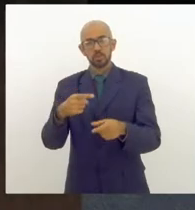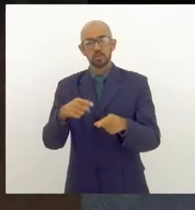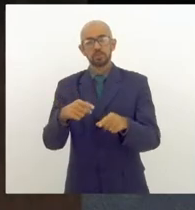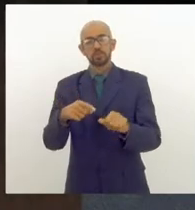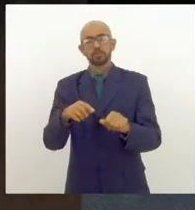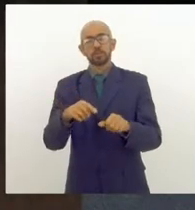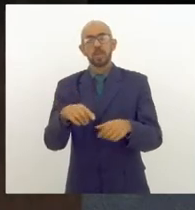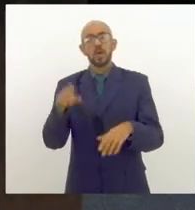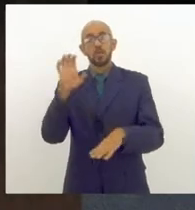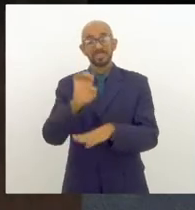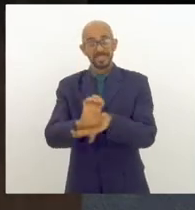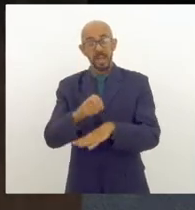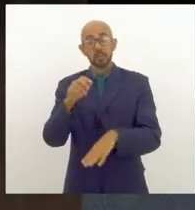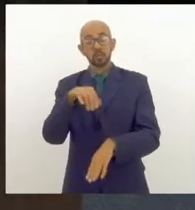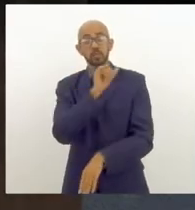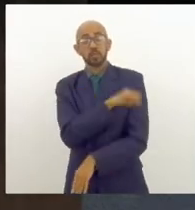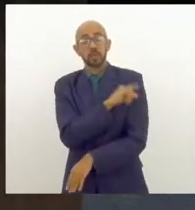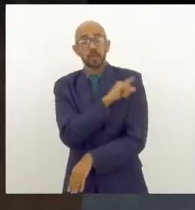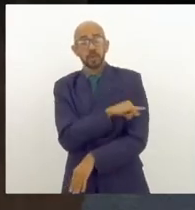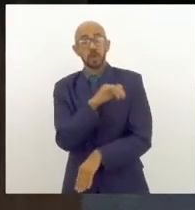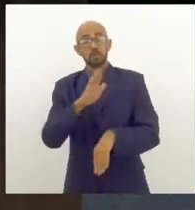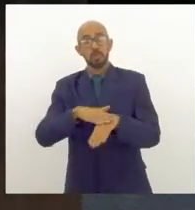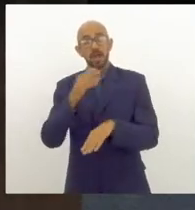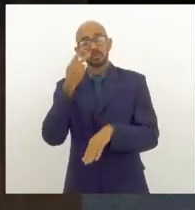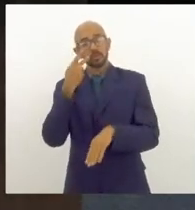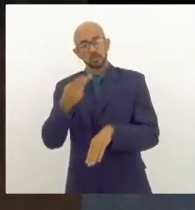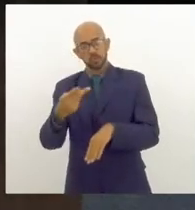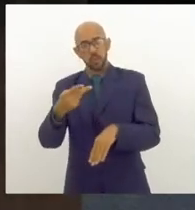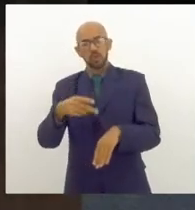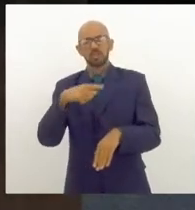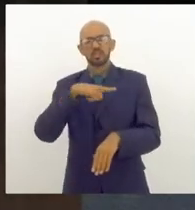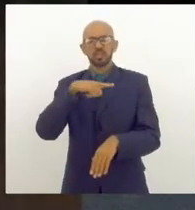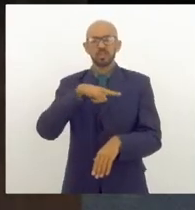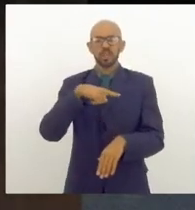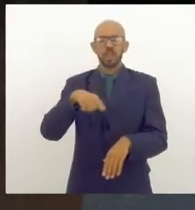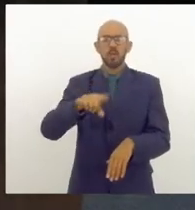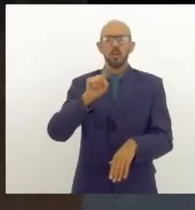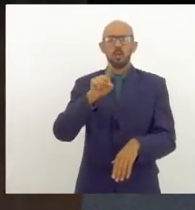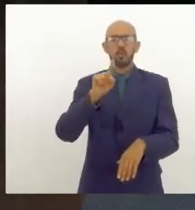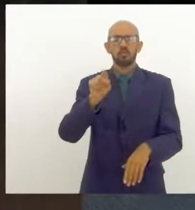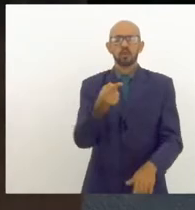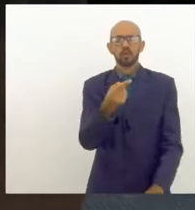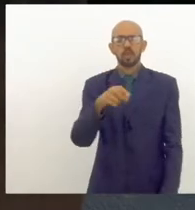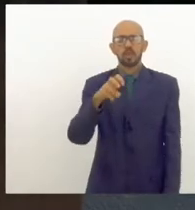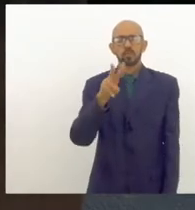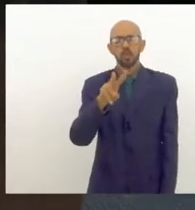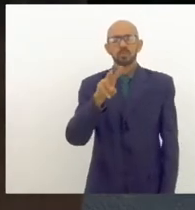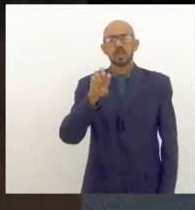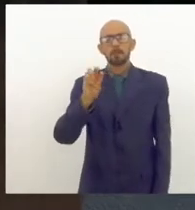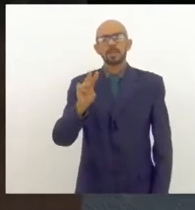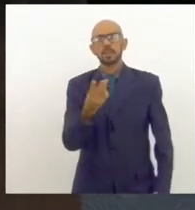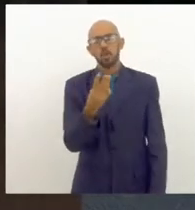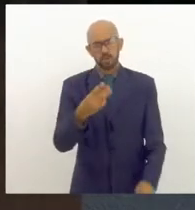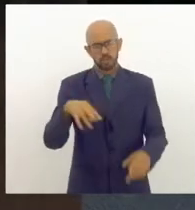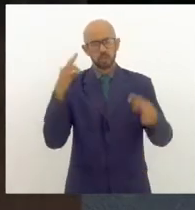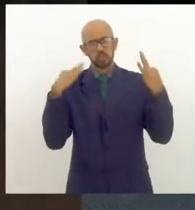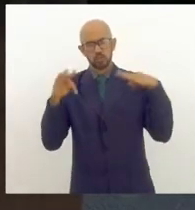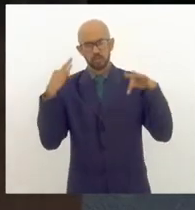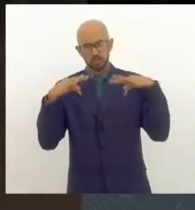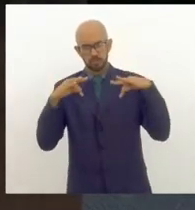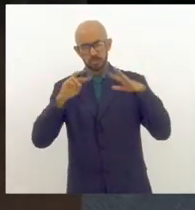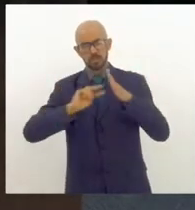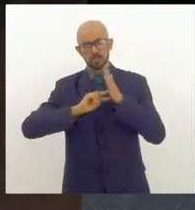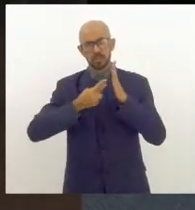Estado mais visitado, com a chegada anual de mais de 1,2 milhões de turistas, ou seja,